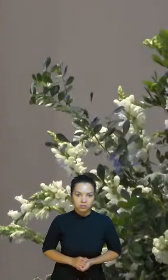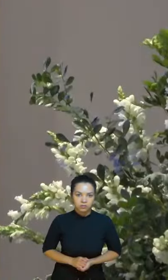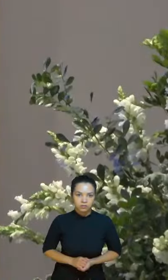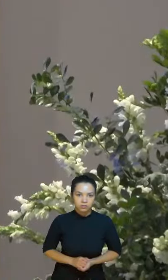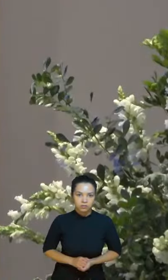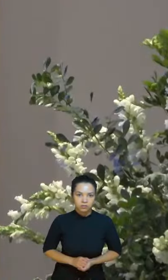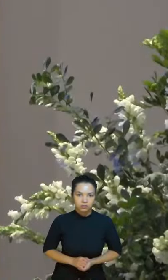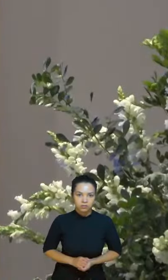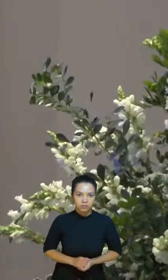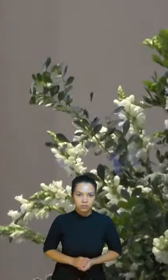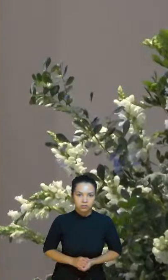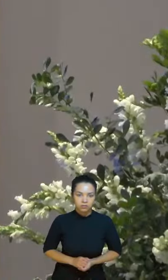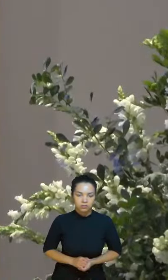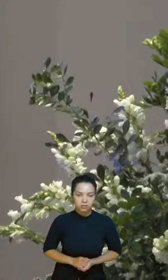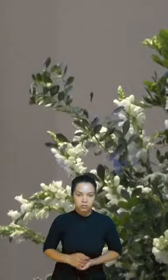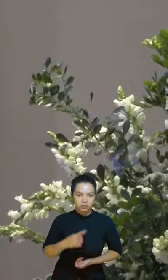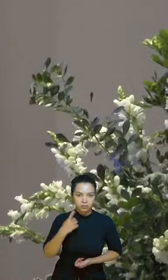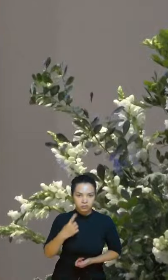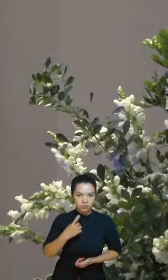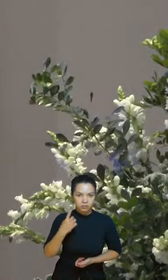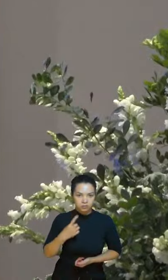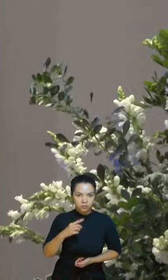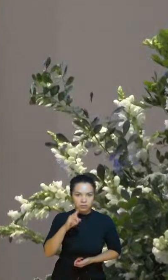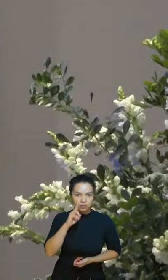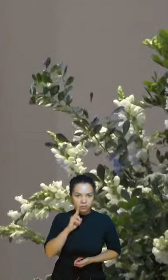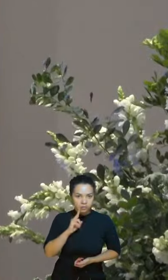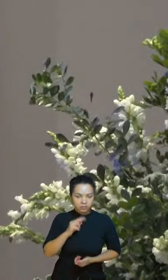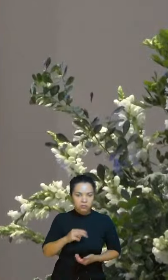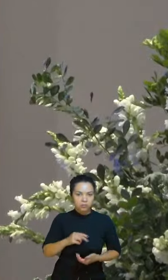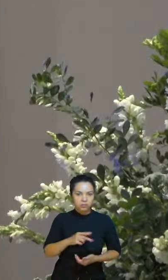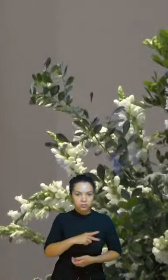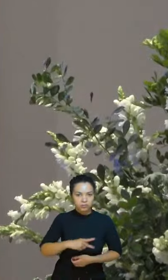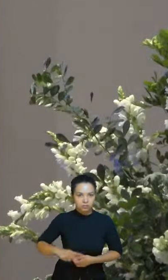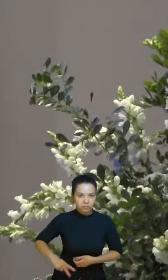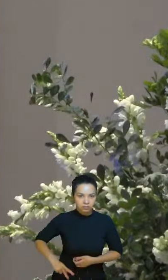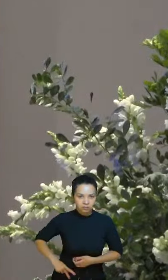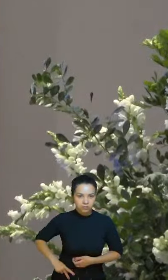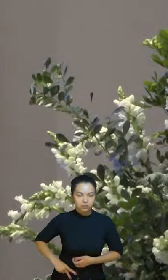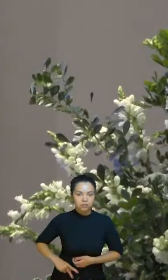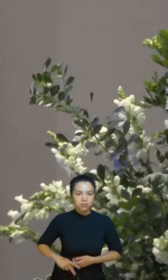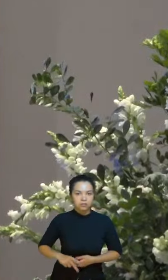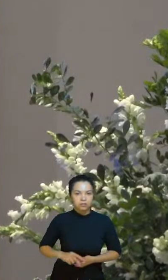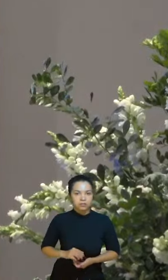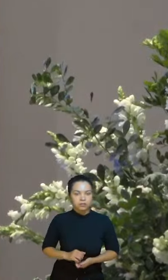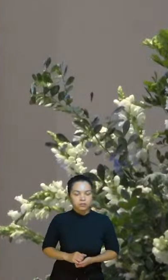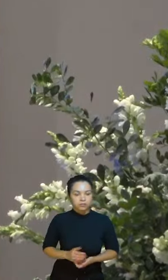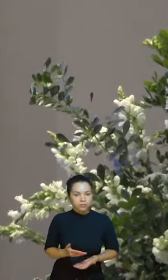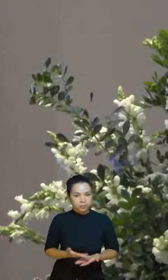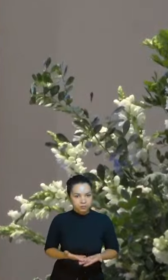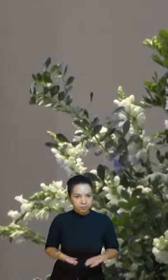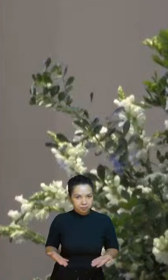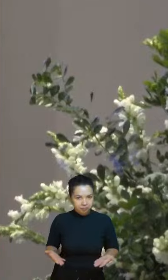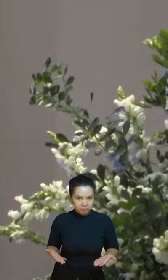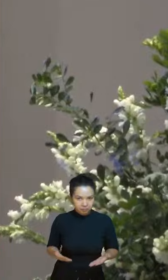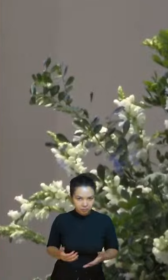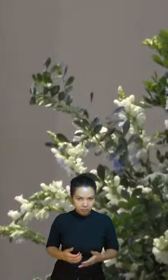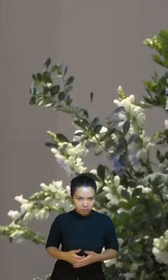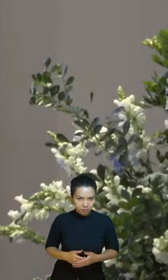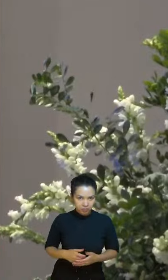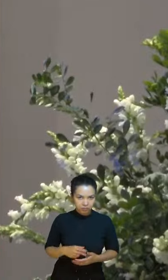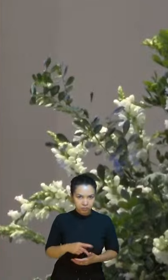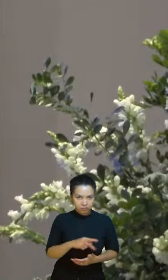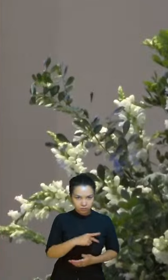Eh Deputado ivanes que presida a nossa nosso painel senhor presidente da Assembleia